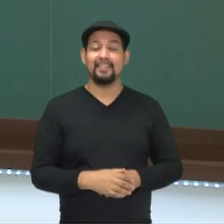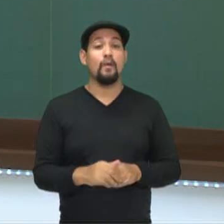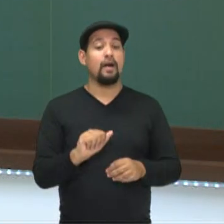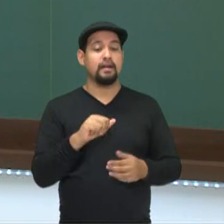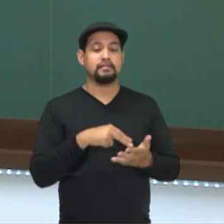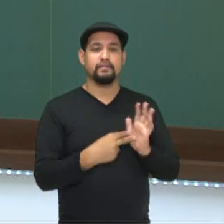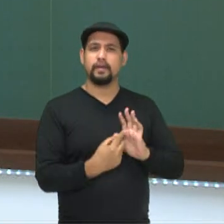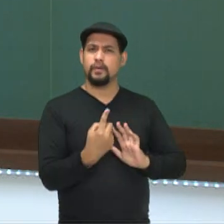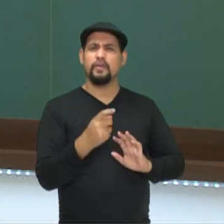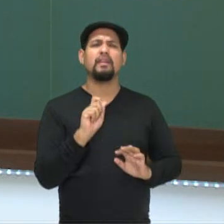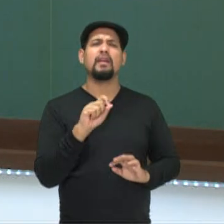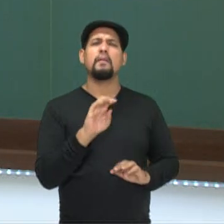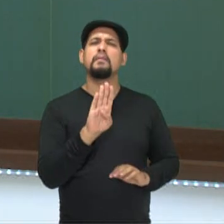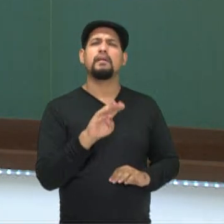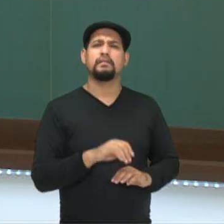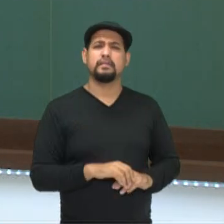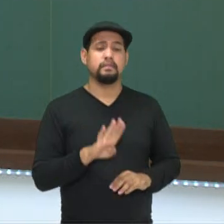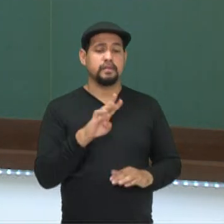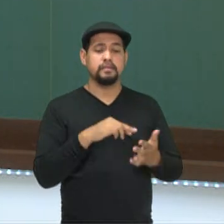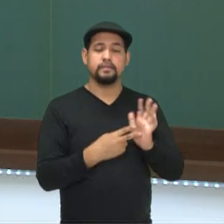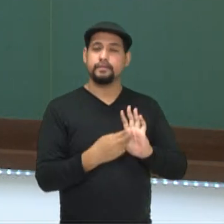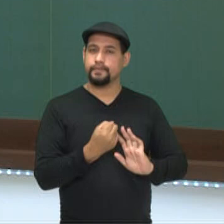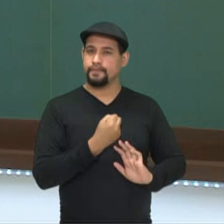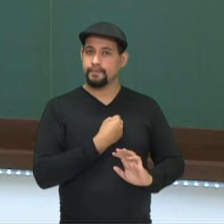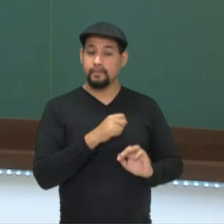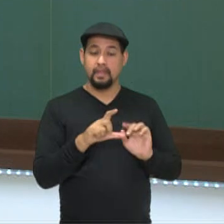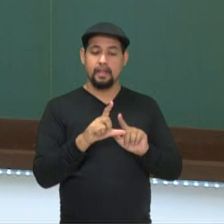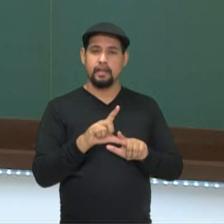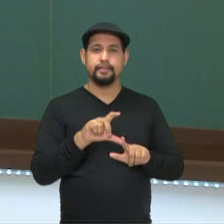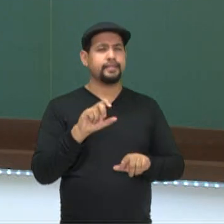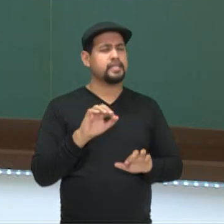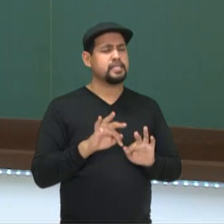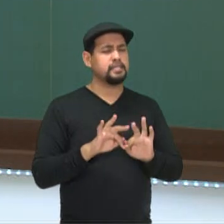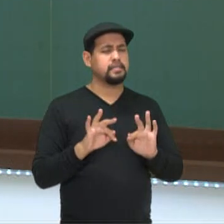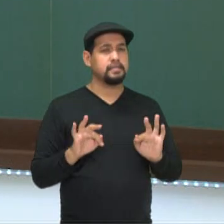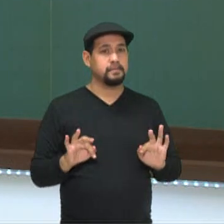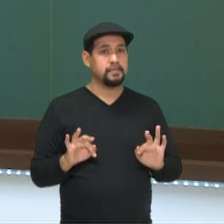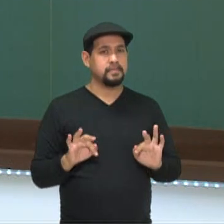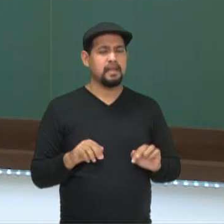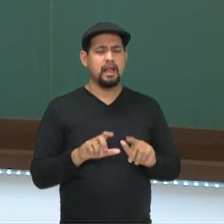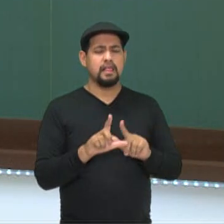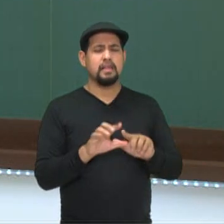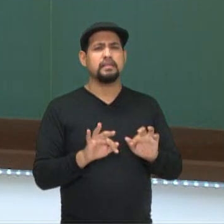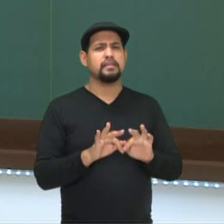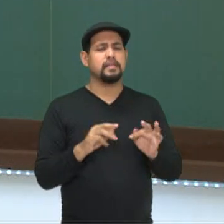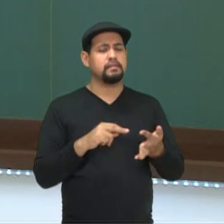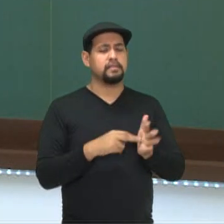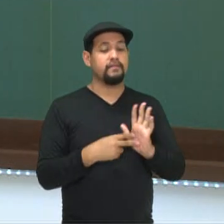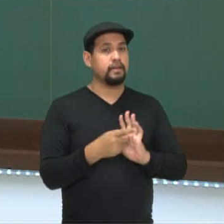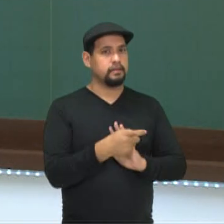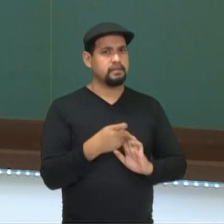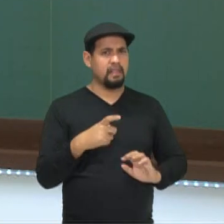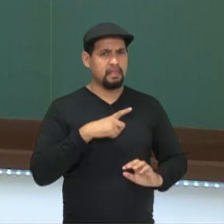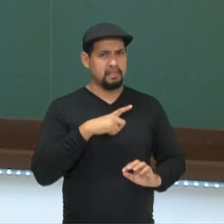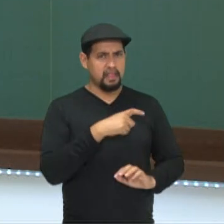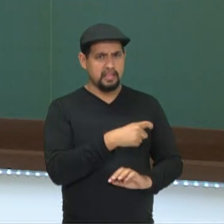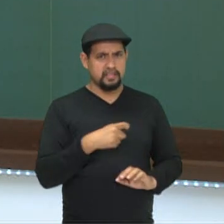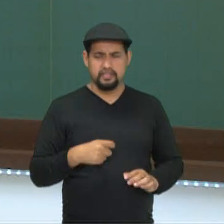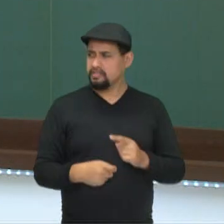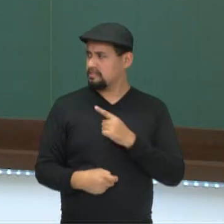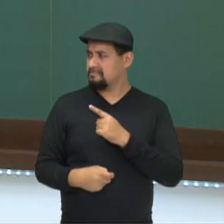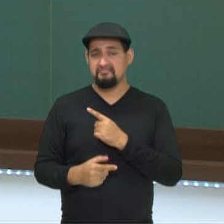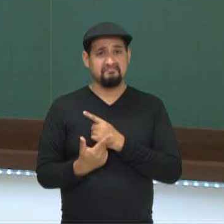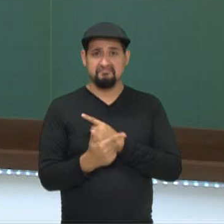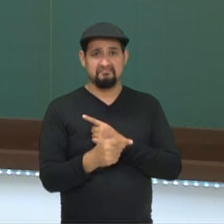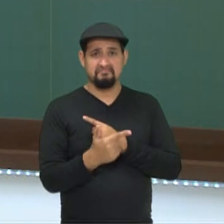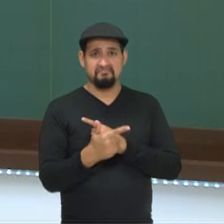1. Quem é o b? B é o número que acompanha a letra simples. A letra simples seria x. Tem x ali?